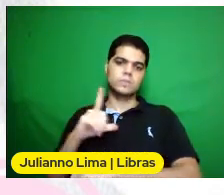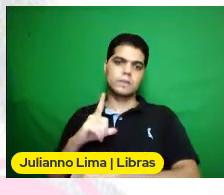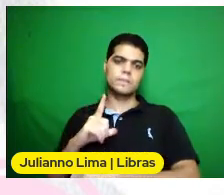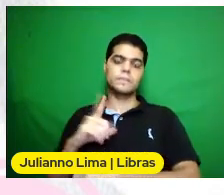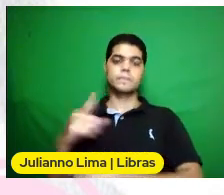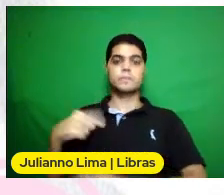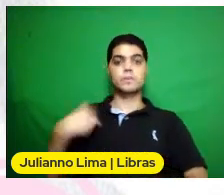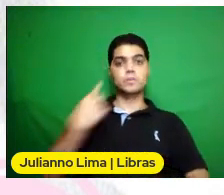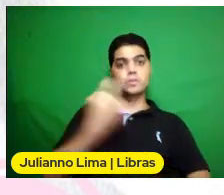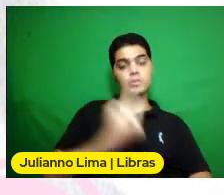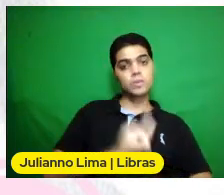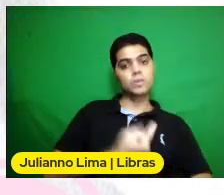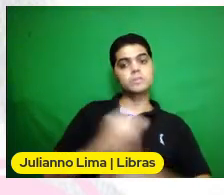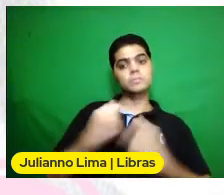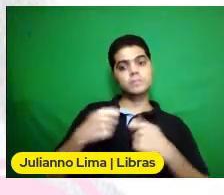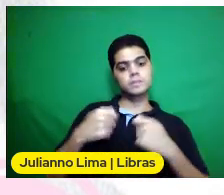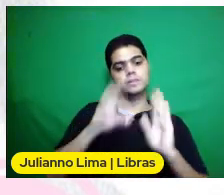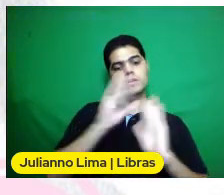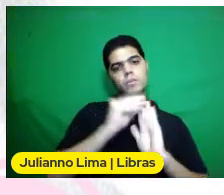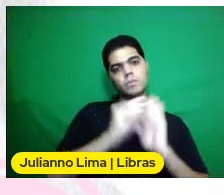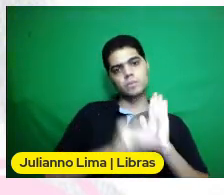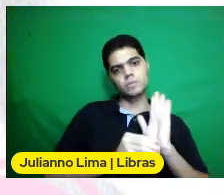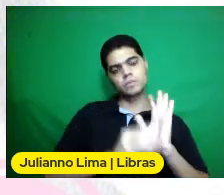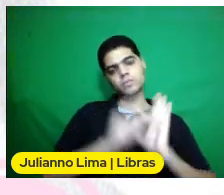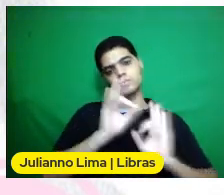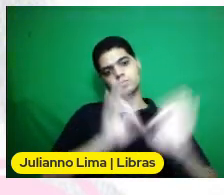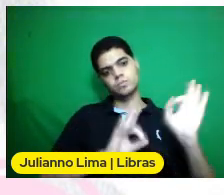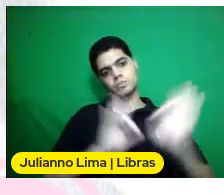precisa ter esse conteúdo